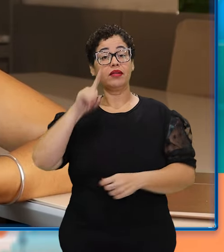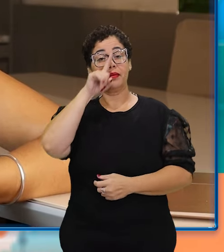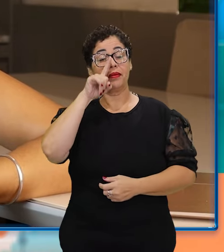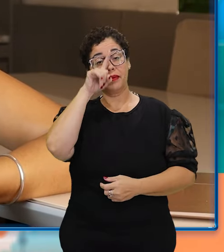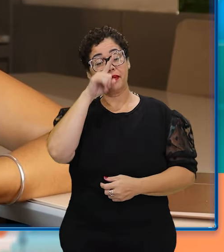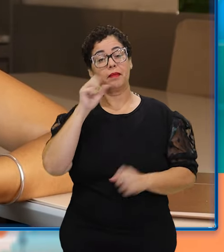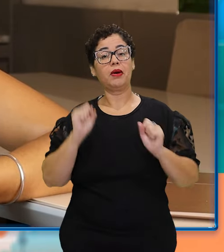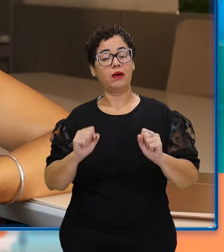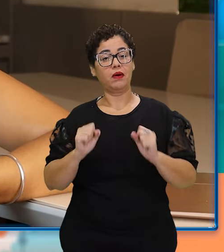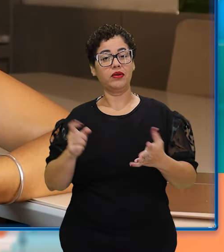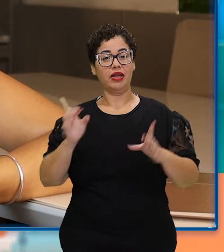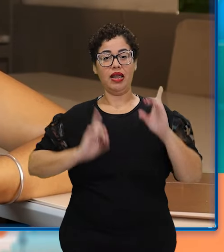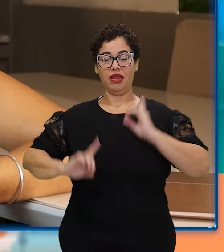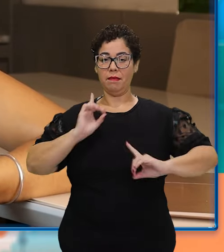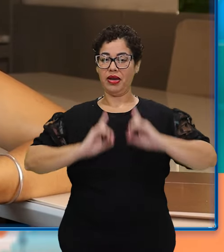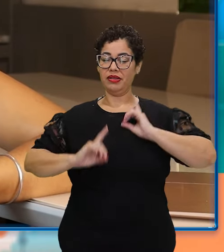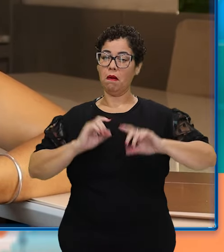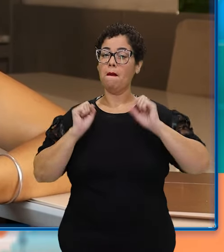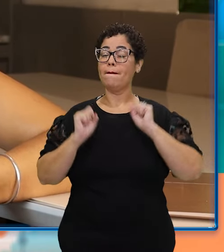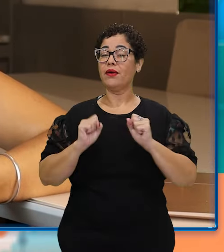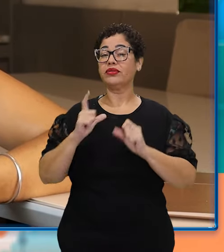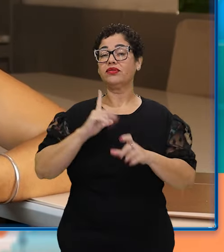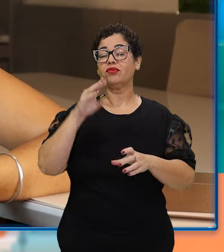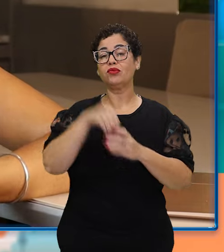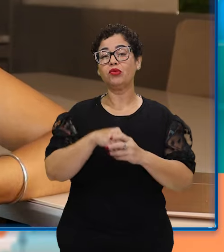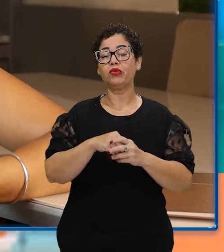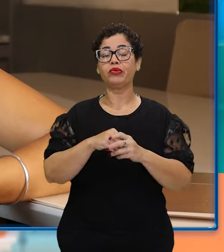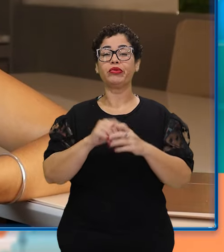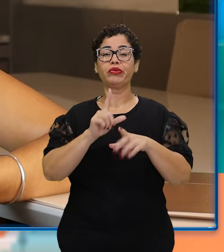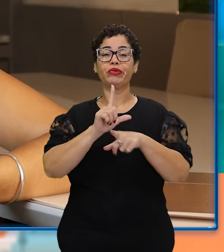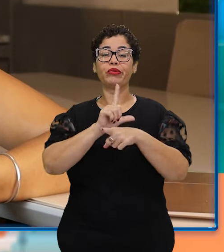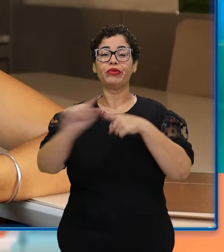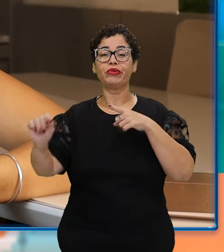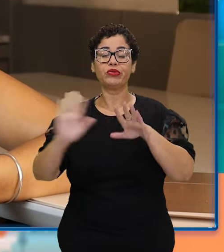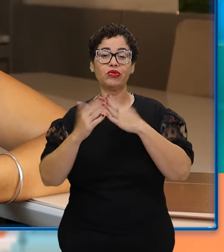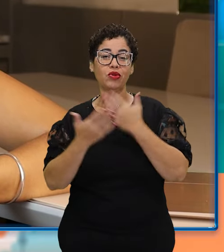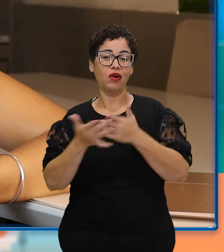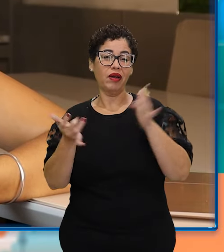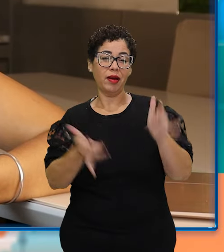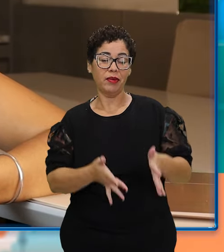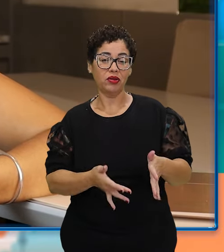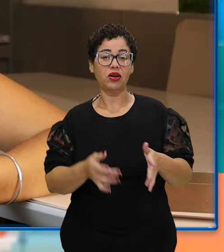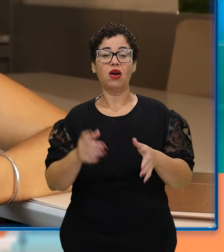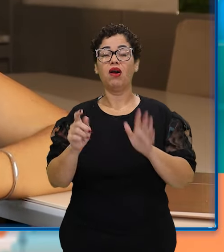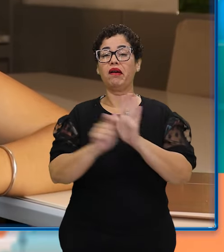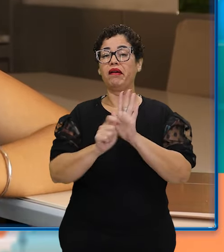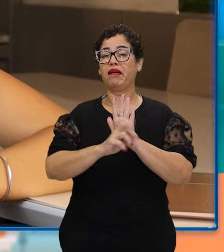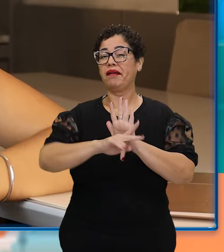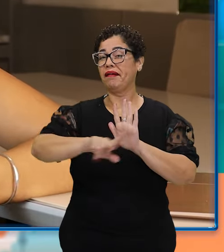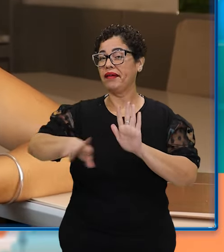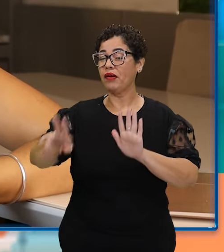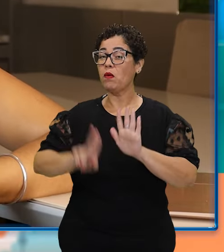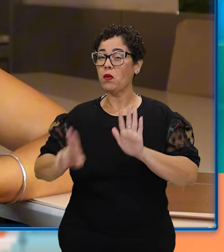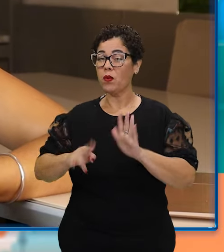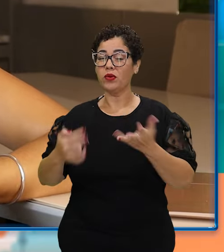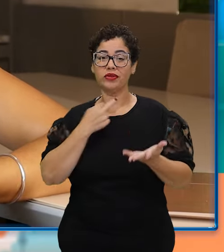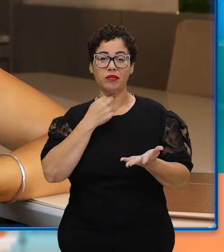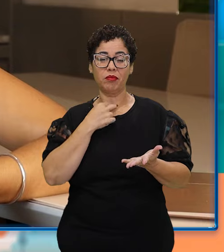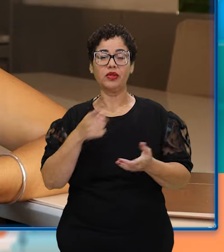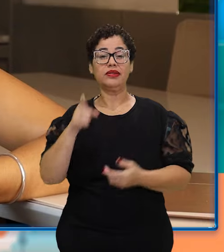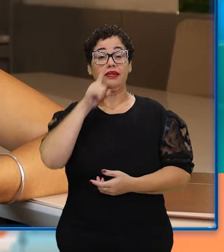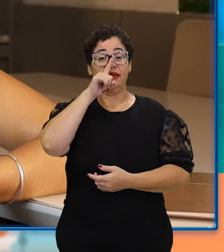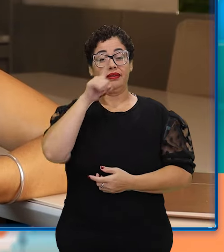risco, ou seja, essa depressão tende a acompanhar a evasão escolar, o uso de substâncias ilícitas e o